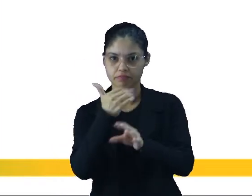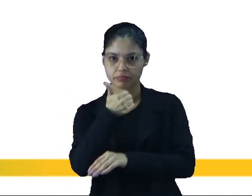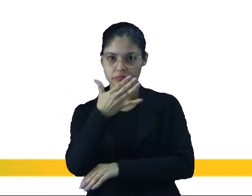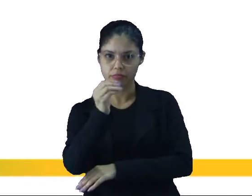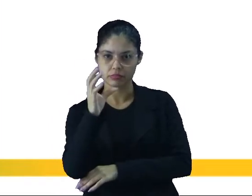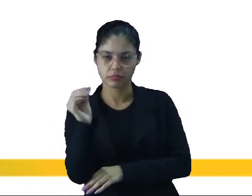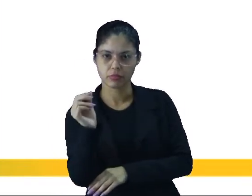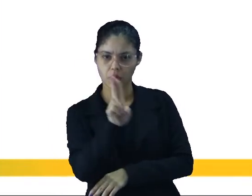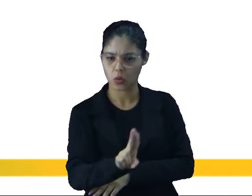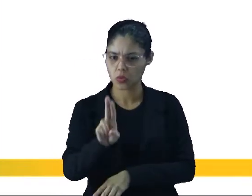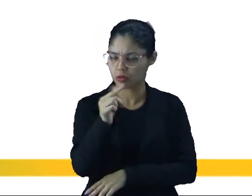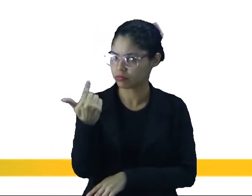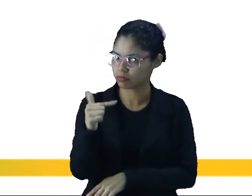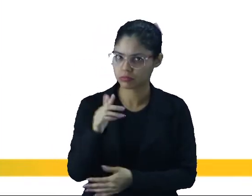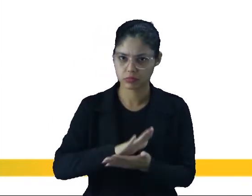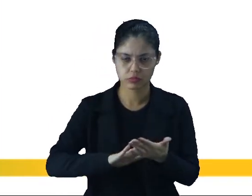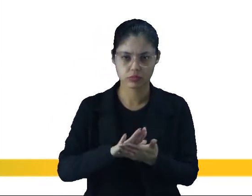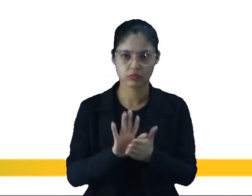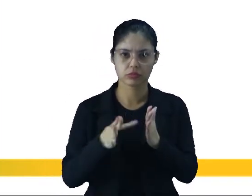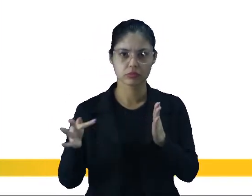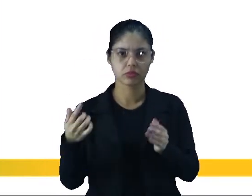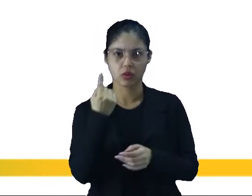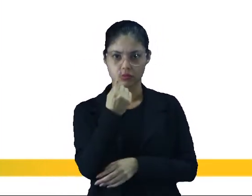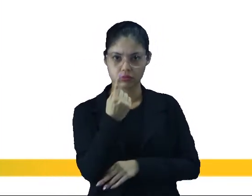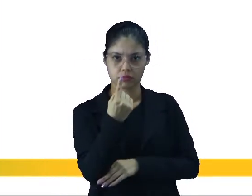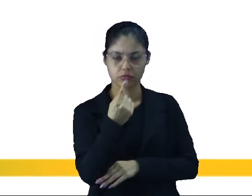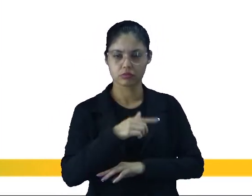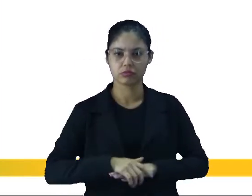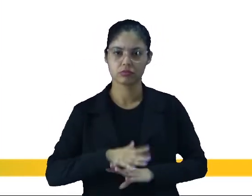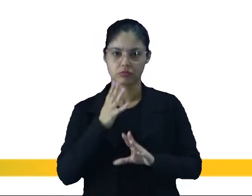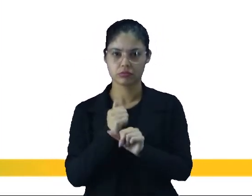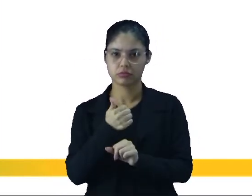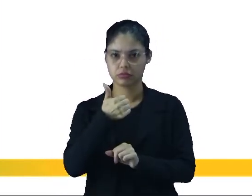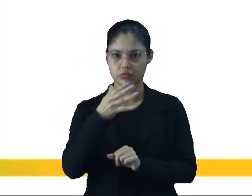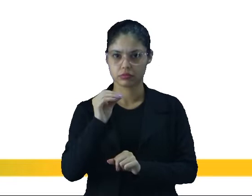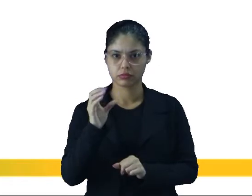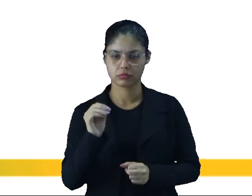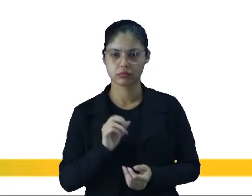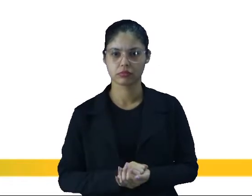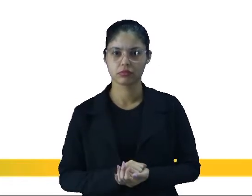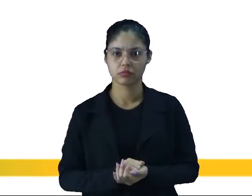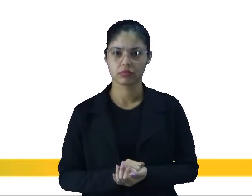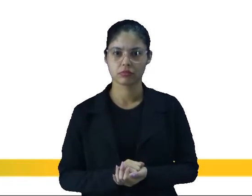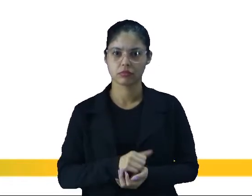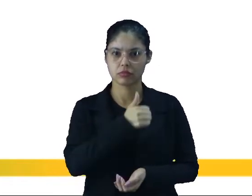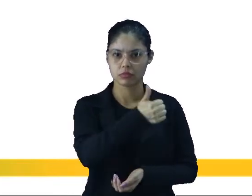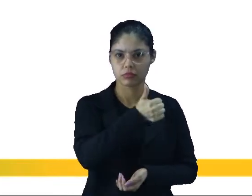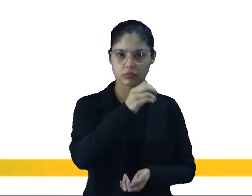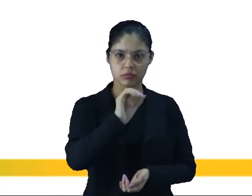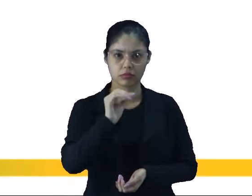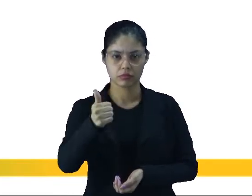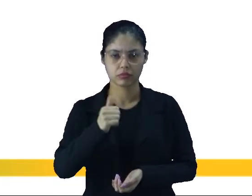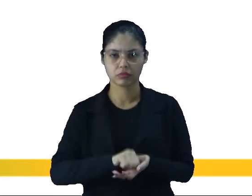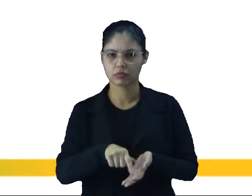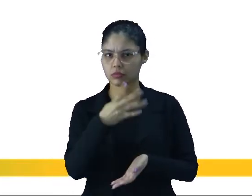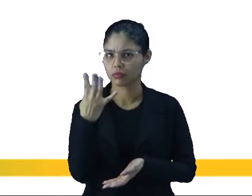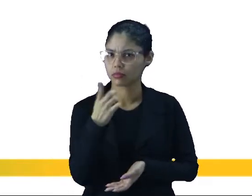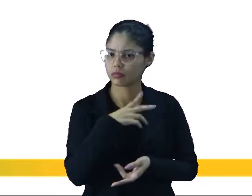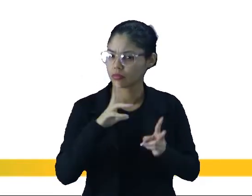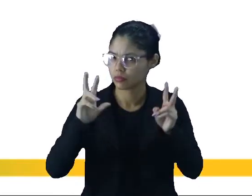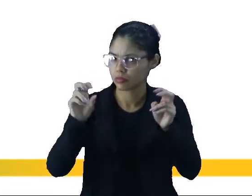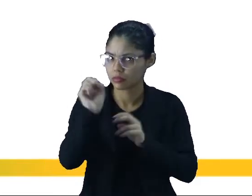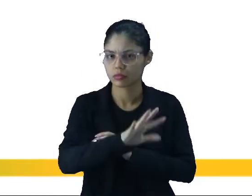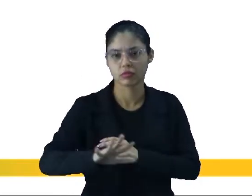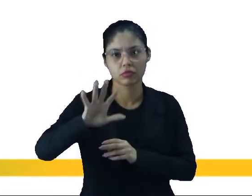sem usar a fórmula. Você iria pegar 1 mais 100, que vai dar 101. Quantos termos tem